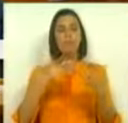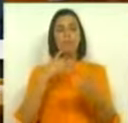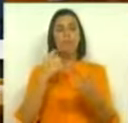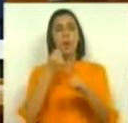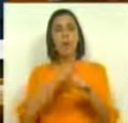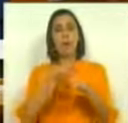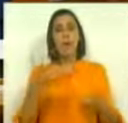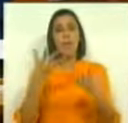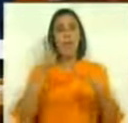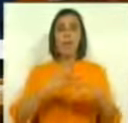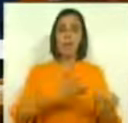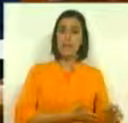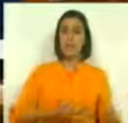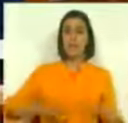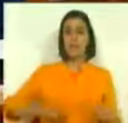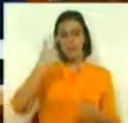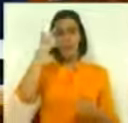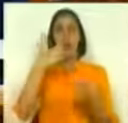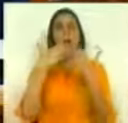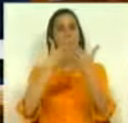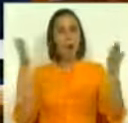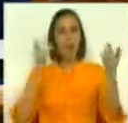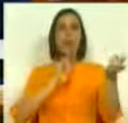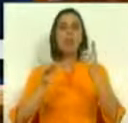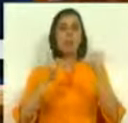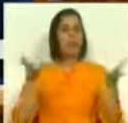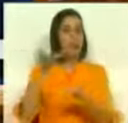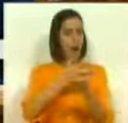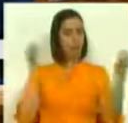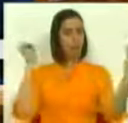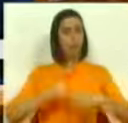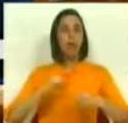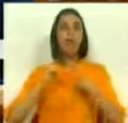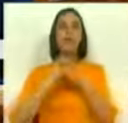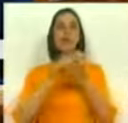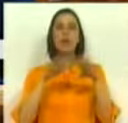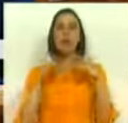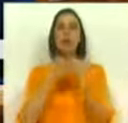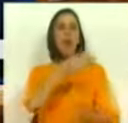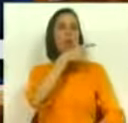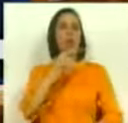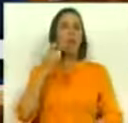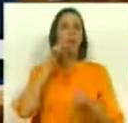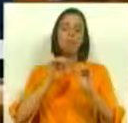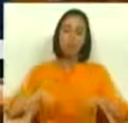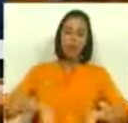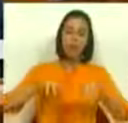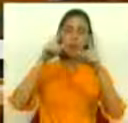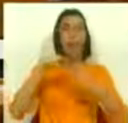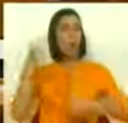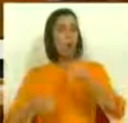ao desemprego. Revelando uma forte abertura ao diálogo, acordou com os parceiros sociais um compromisso para o